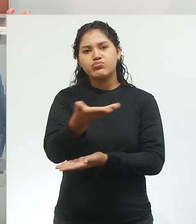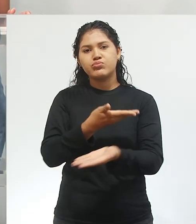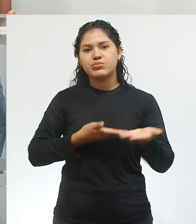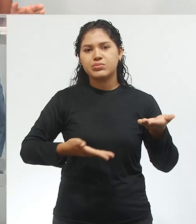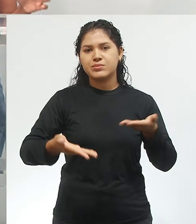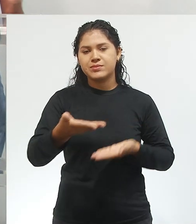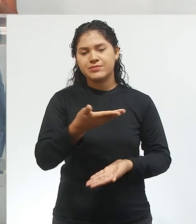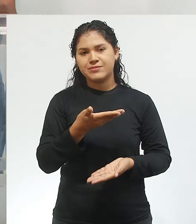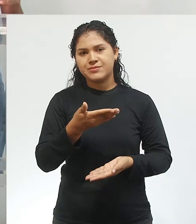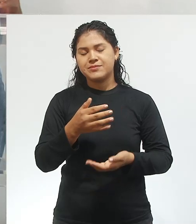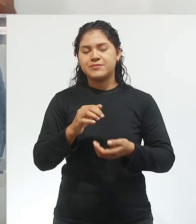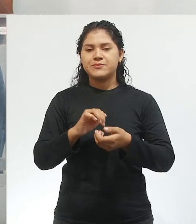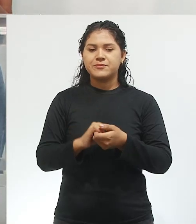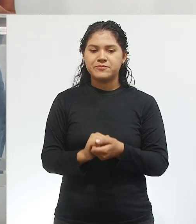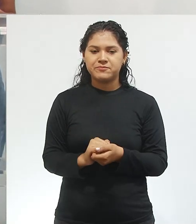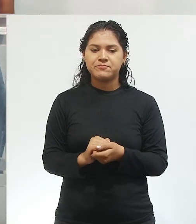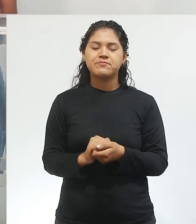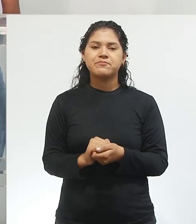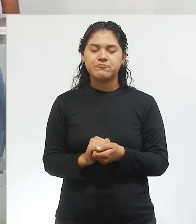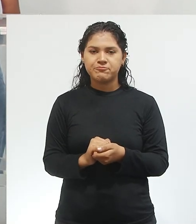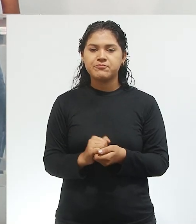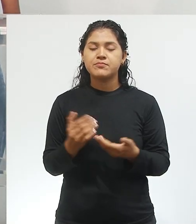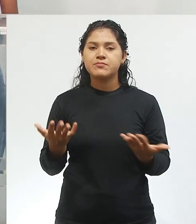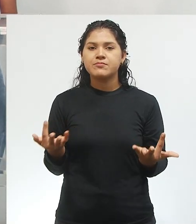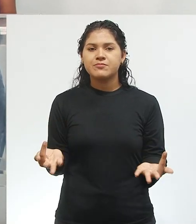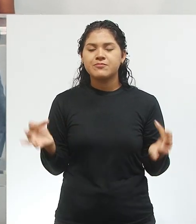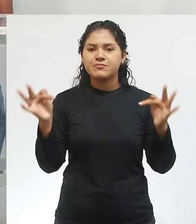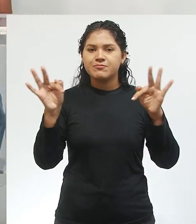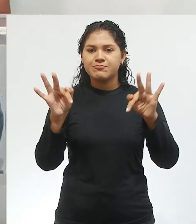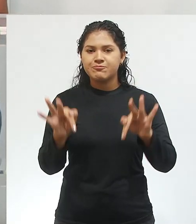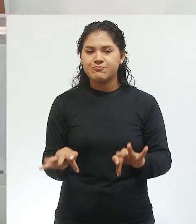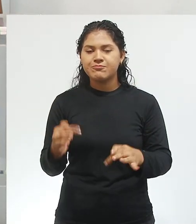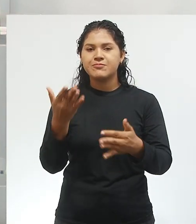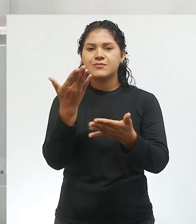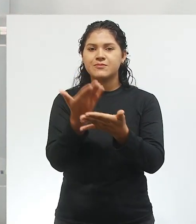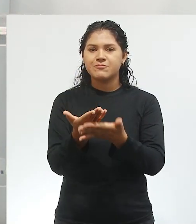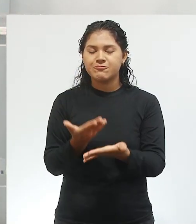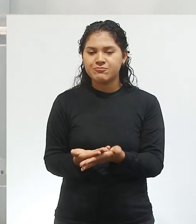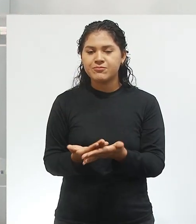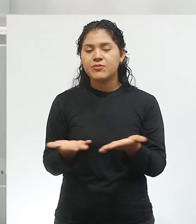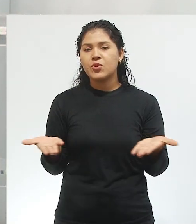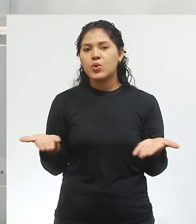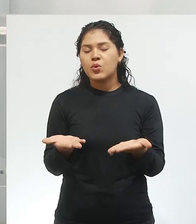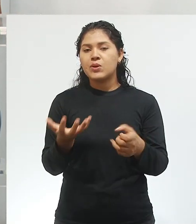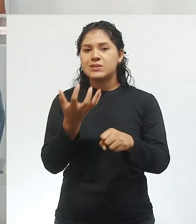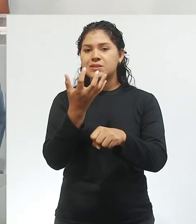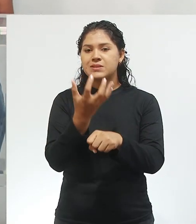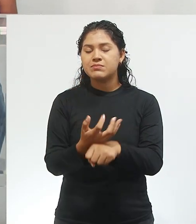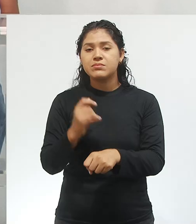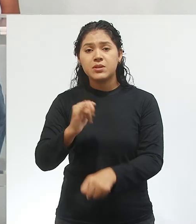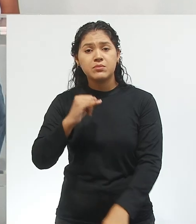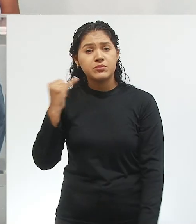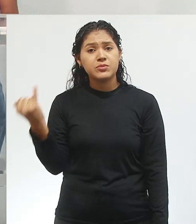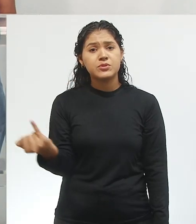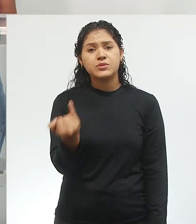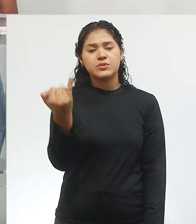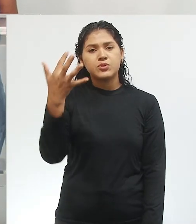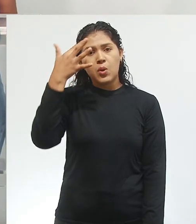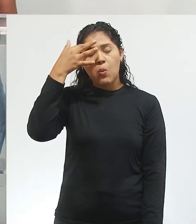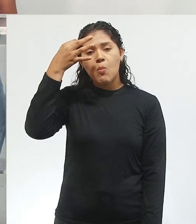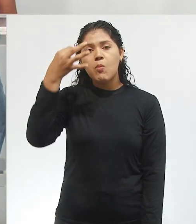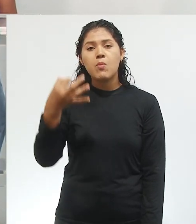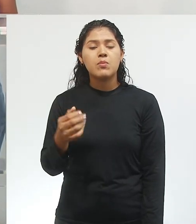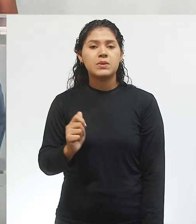Dito isto, né, já aqui finalizando a nossa disciplina, queremos falar da importância que tem a